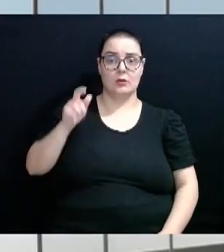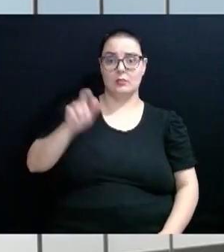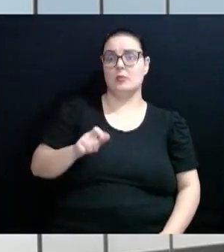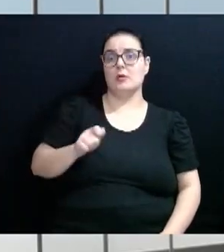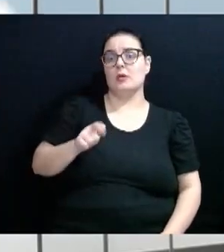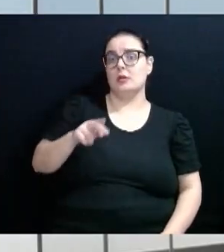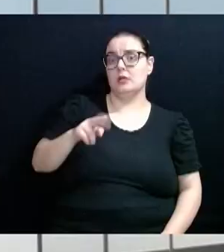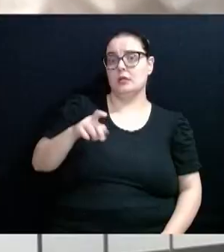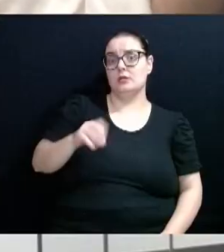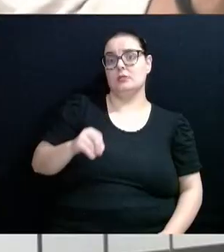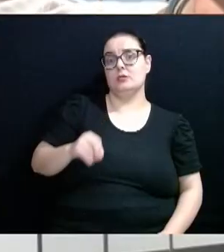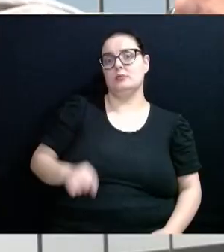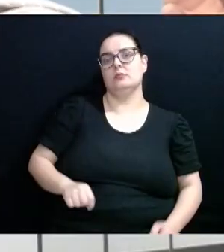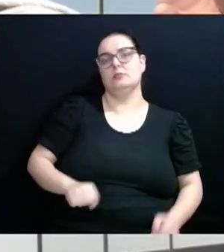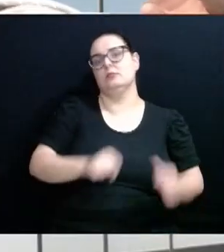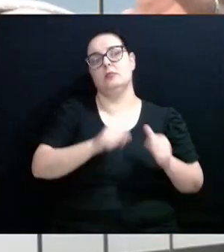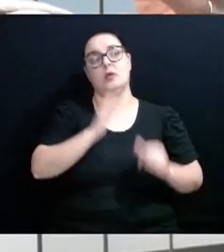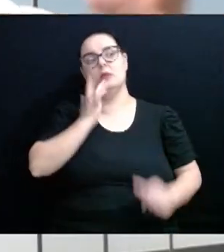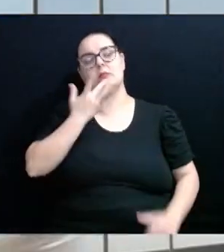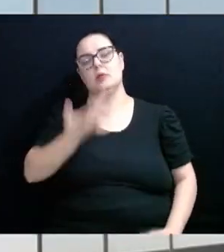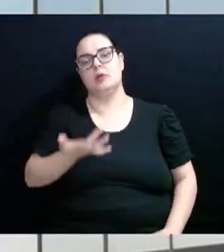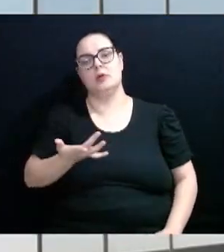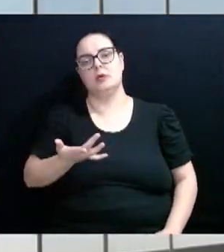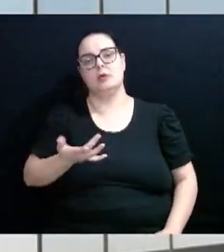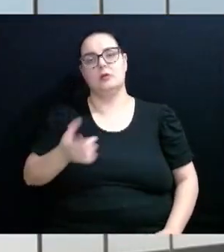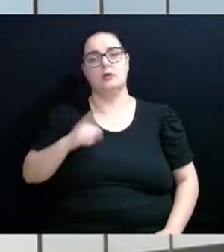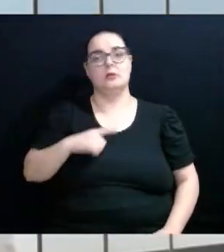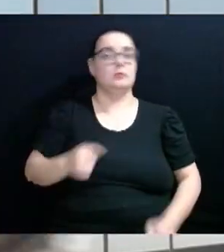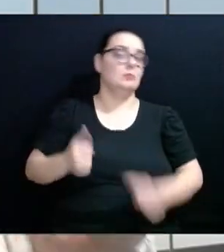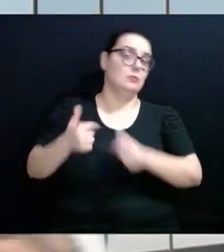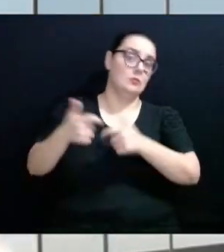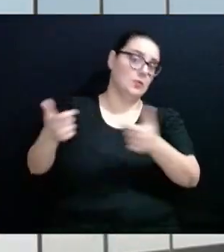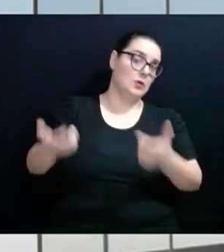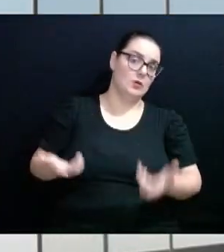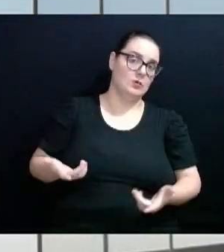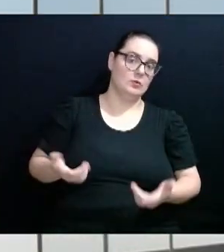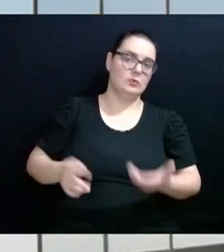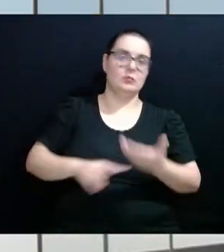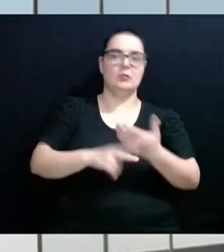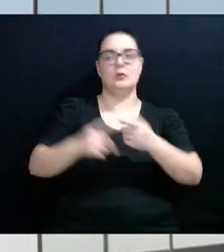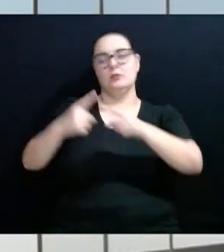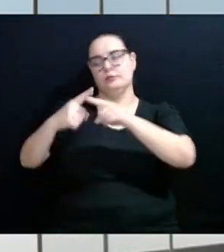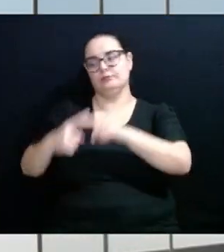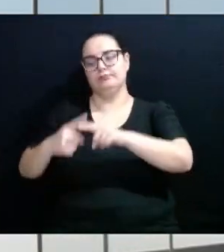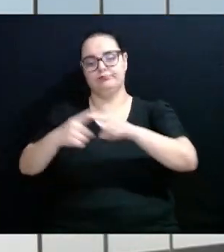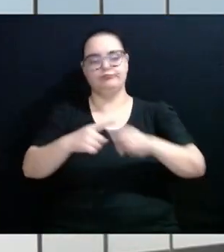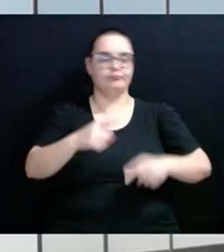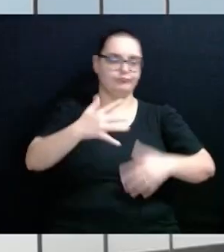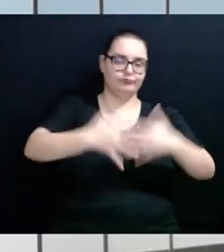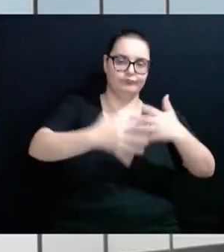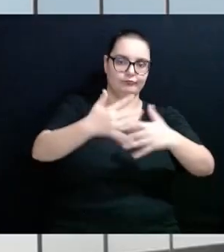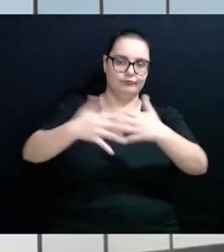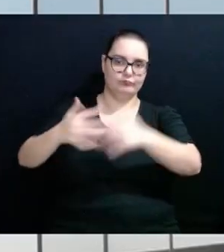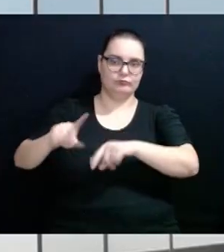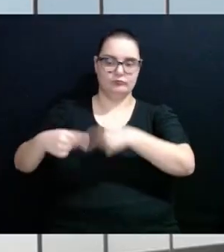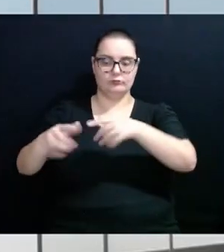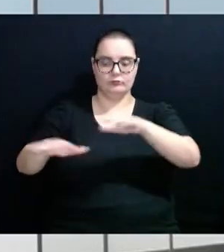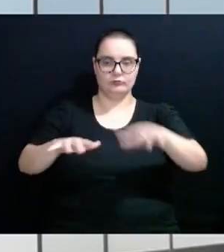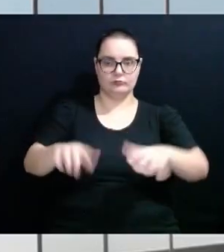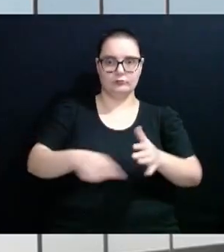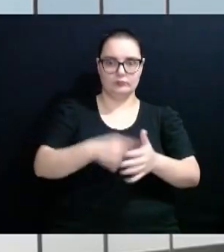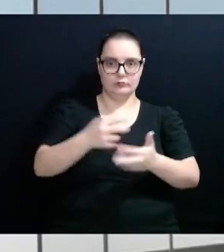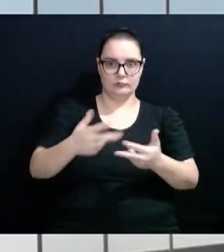privilegiado, dando muito mais benefício para ele, o que afeta a concorrência com outros setores. Então, essa é a primeira coisa.